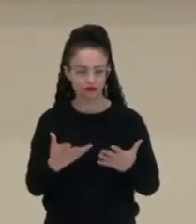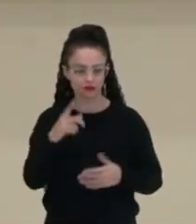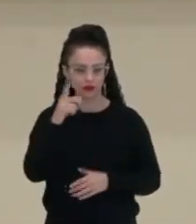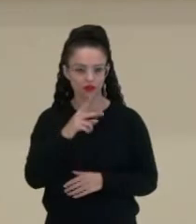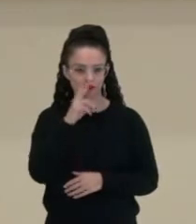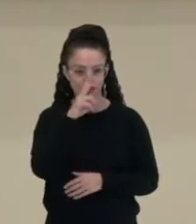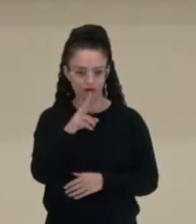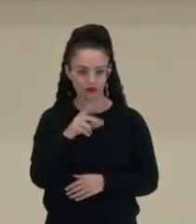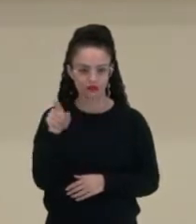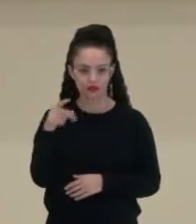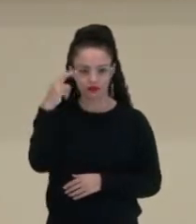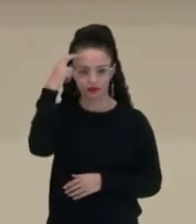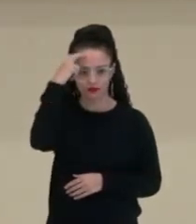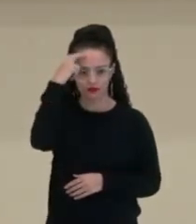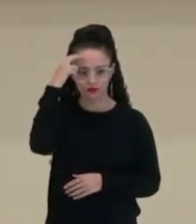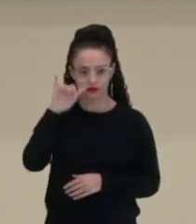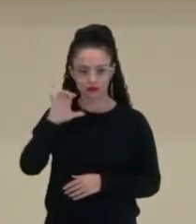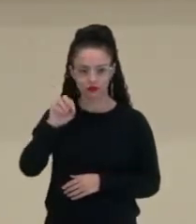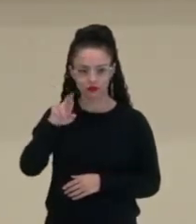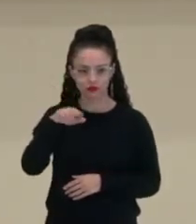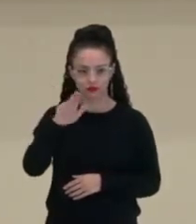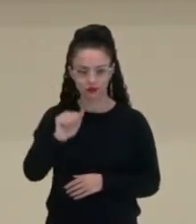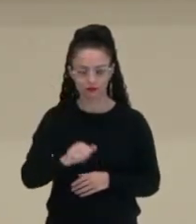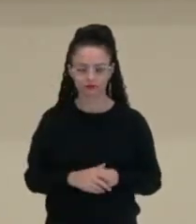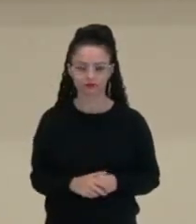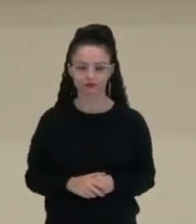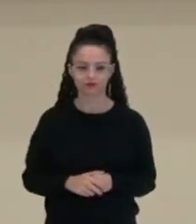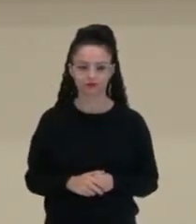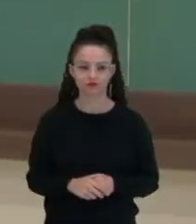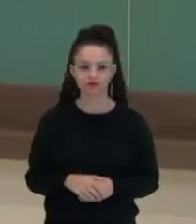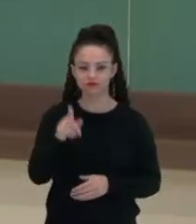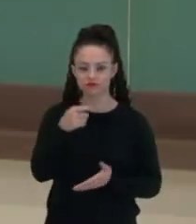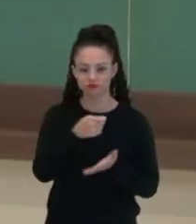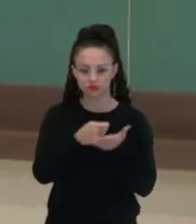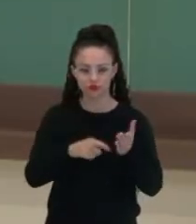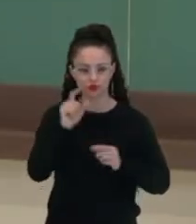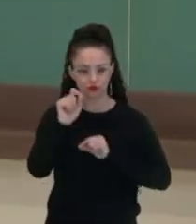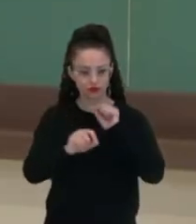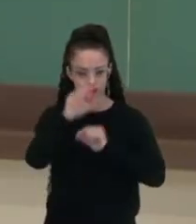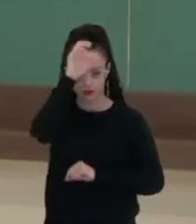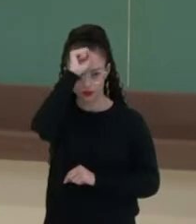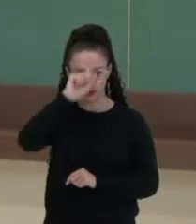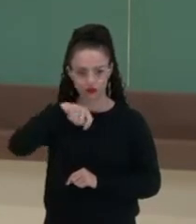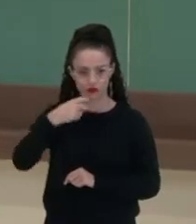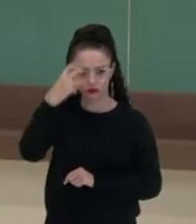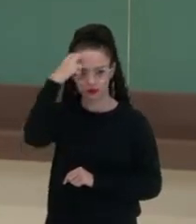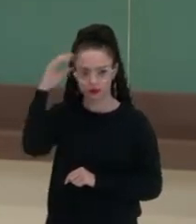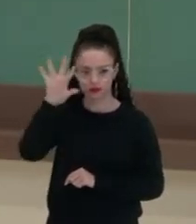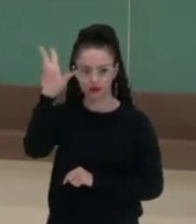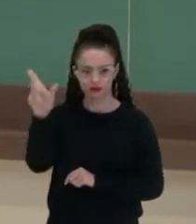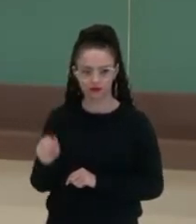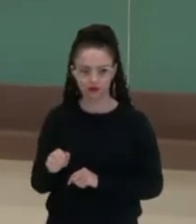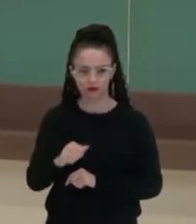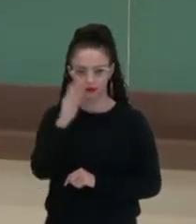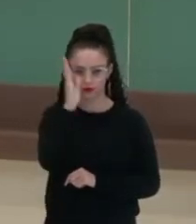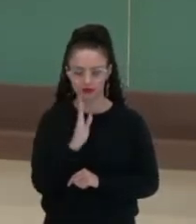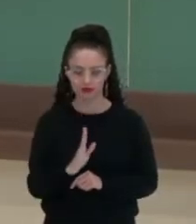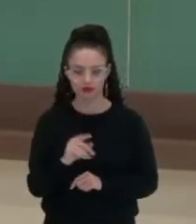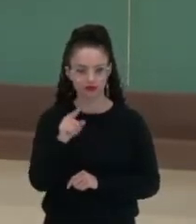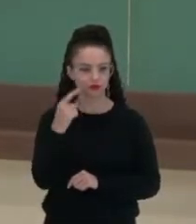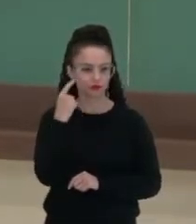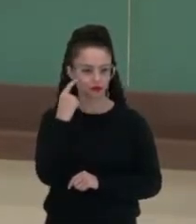fortalecer a cultura iorubá, né? Escreva o que você aprendeu sobre a cultura afro, né, e a cultura afro-brasileira. Então,